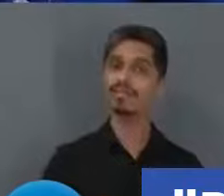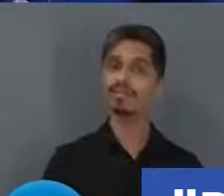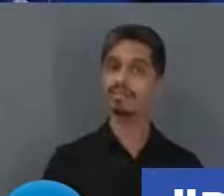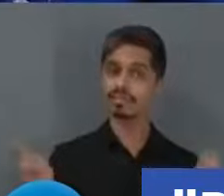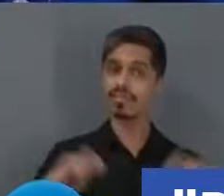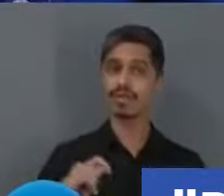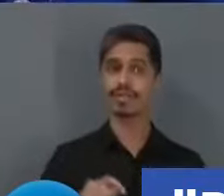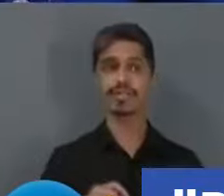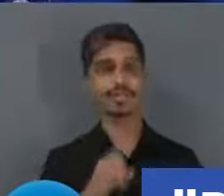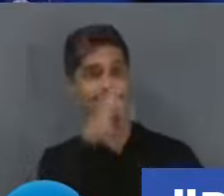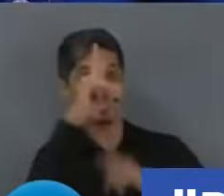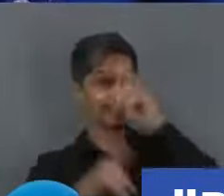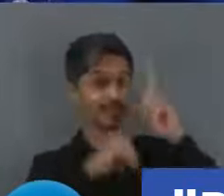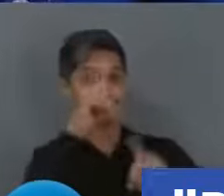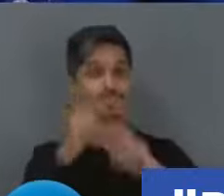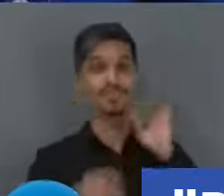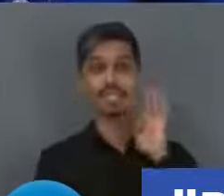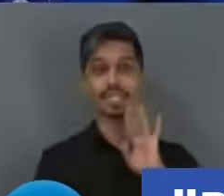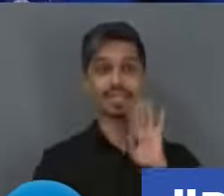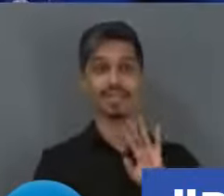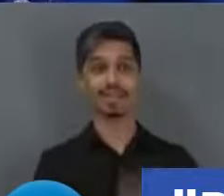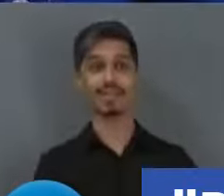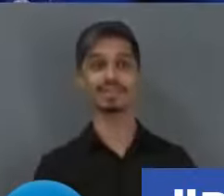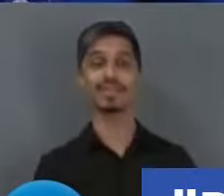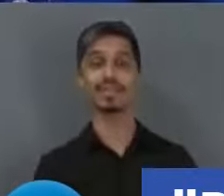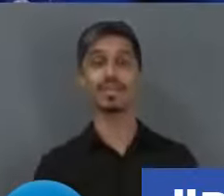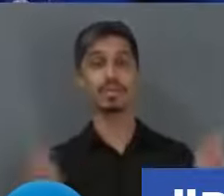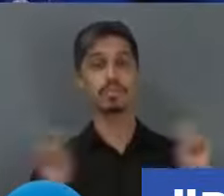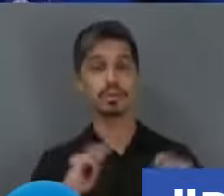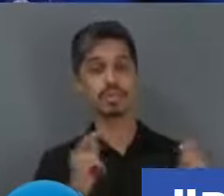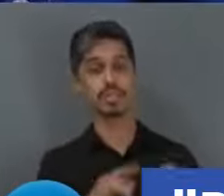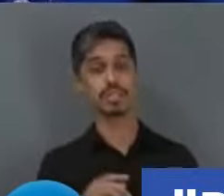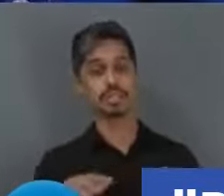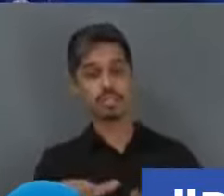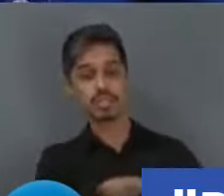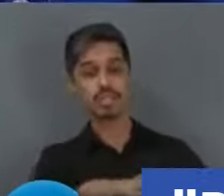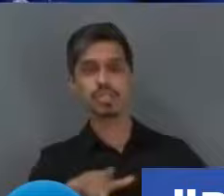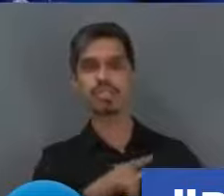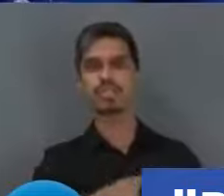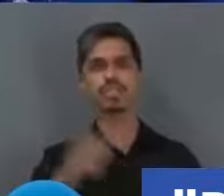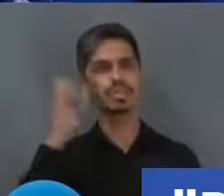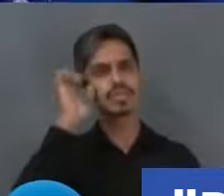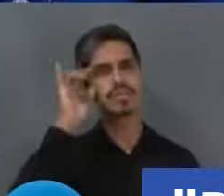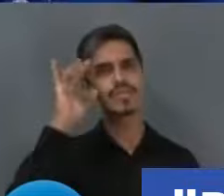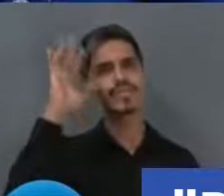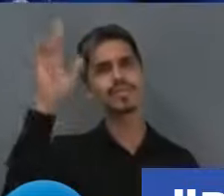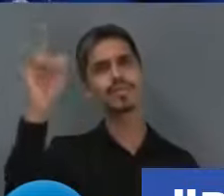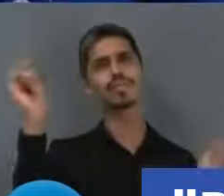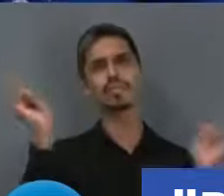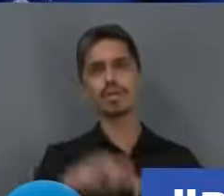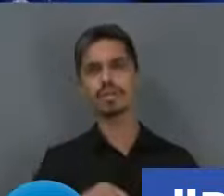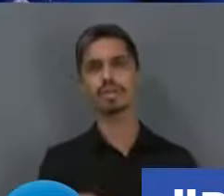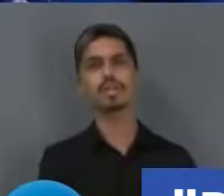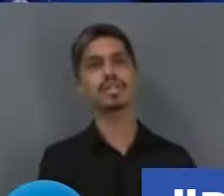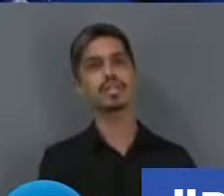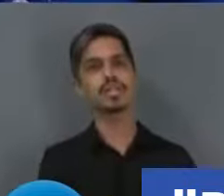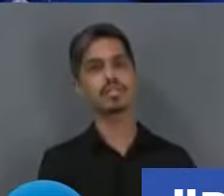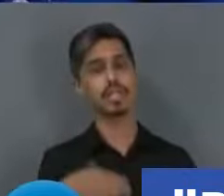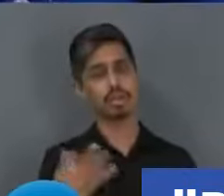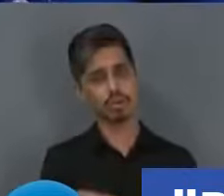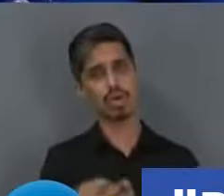ser muito criativo pode ter um espaço de muita prospecção mas também pode ser muito